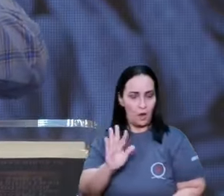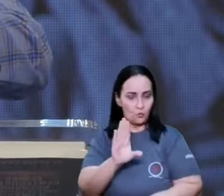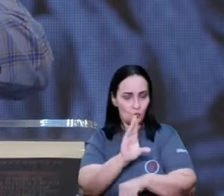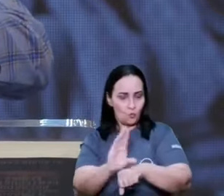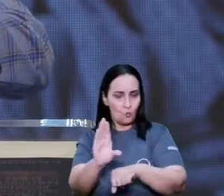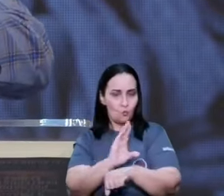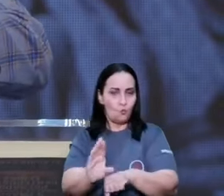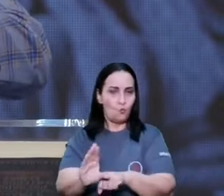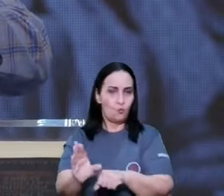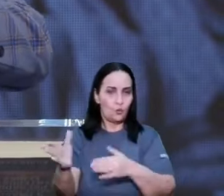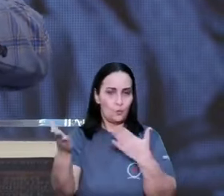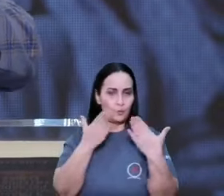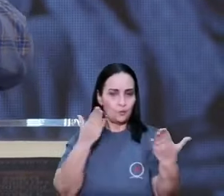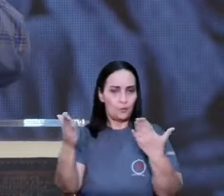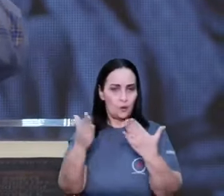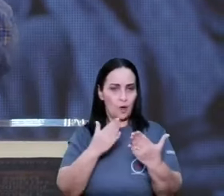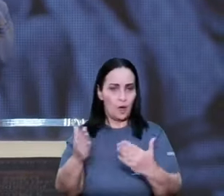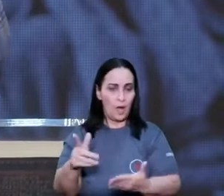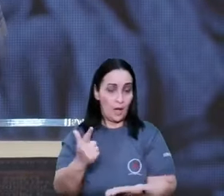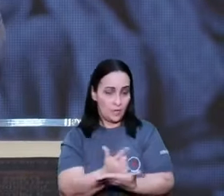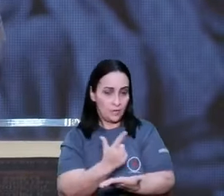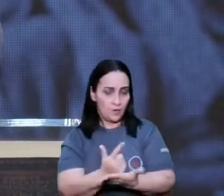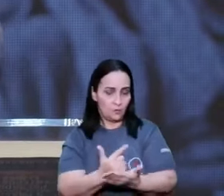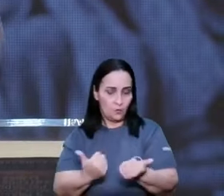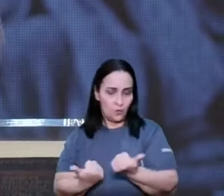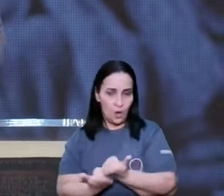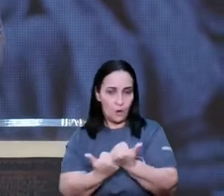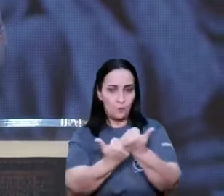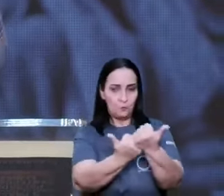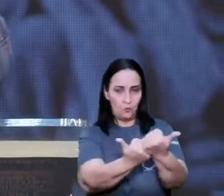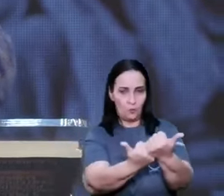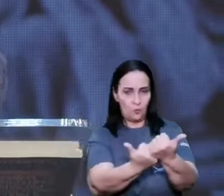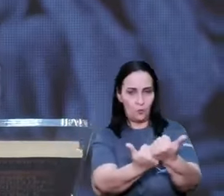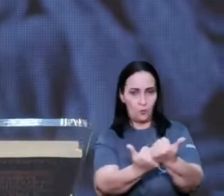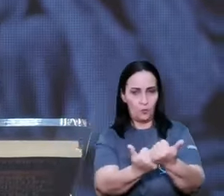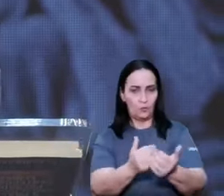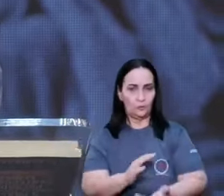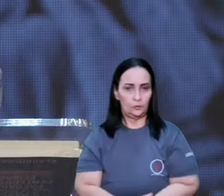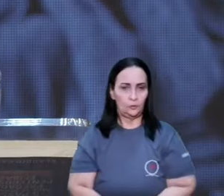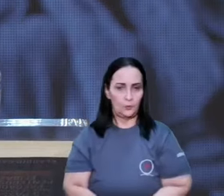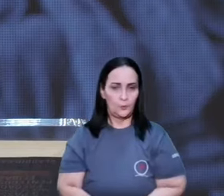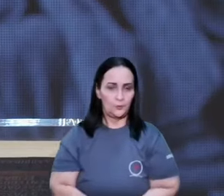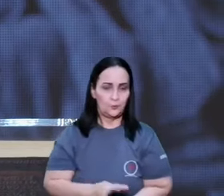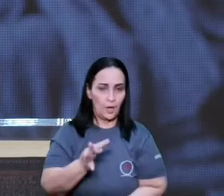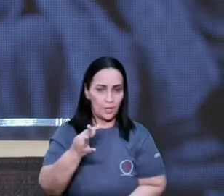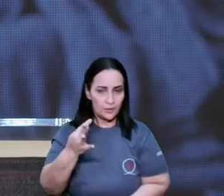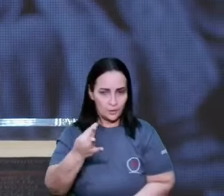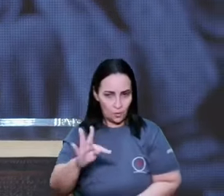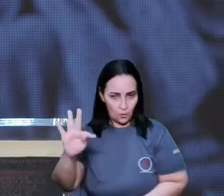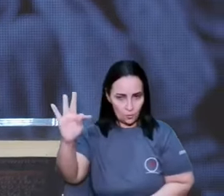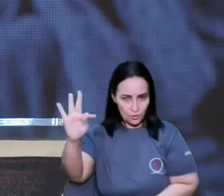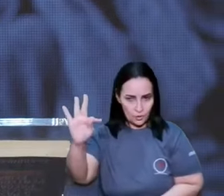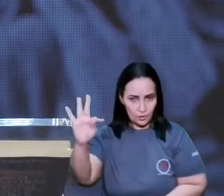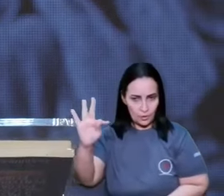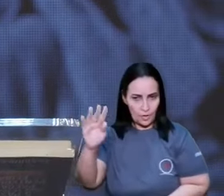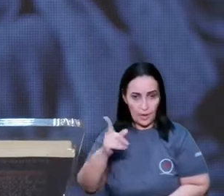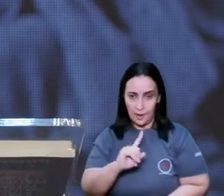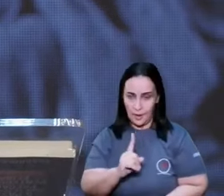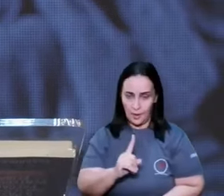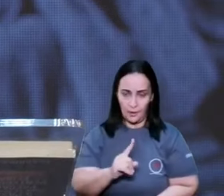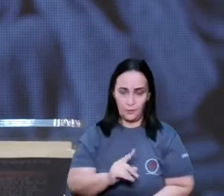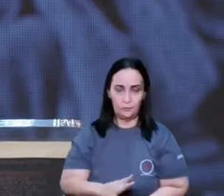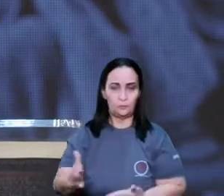como livro de apoio não são livros técnicos em Teologia é uma abordagem psic digo de